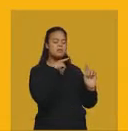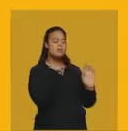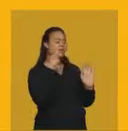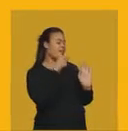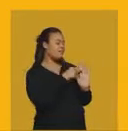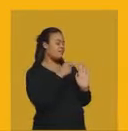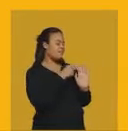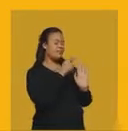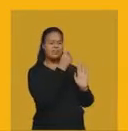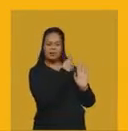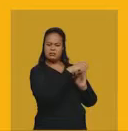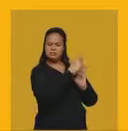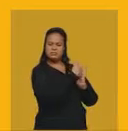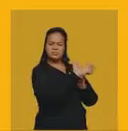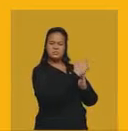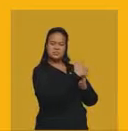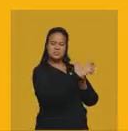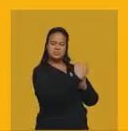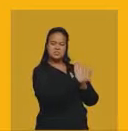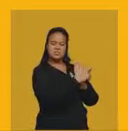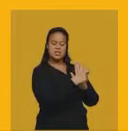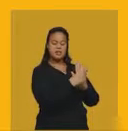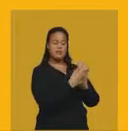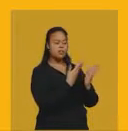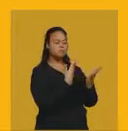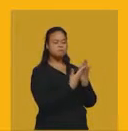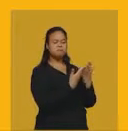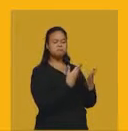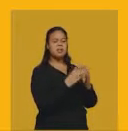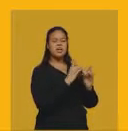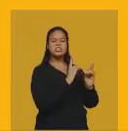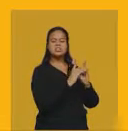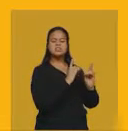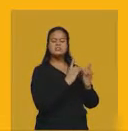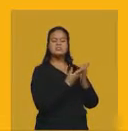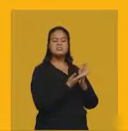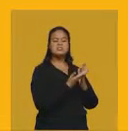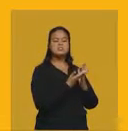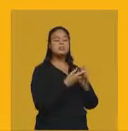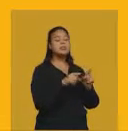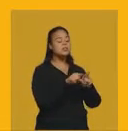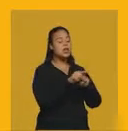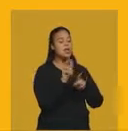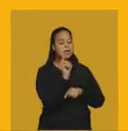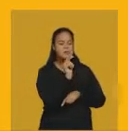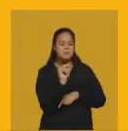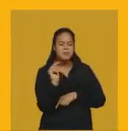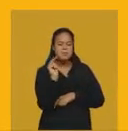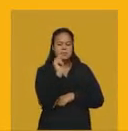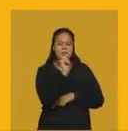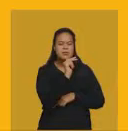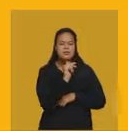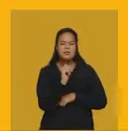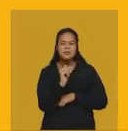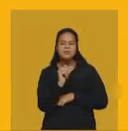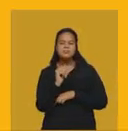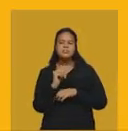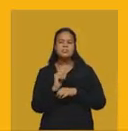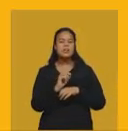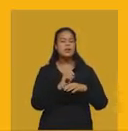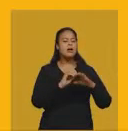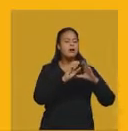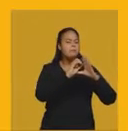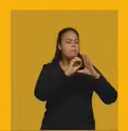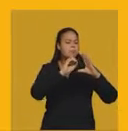foram escritas aí nesse diálogo e a presença também dos emojis, que são imagens. Então,